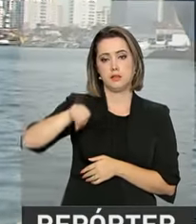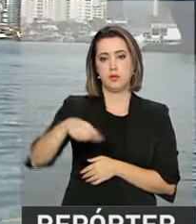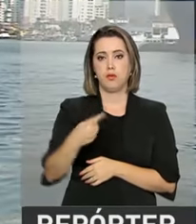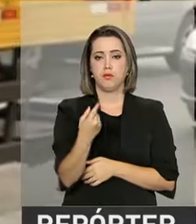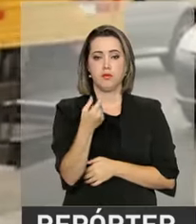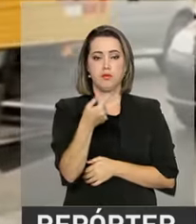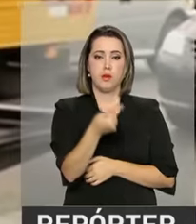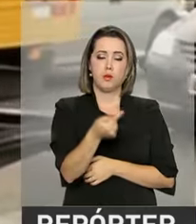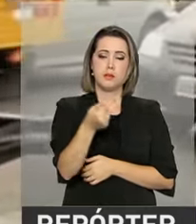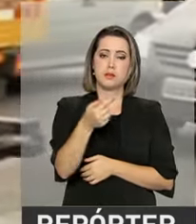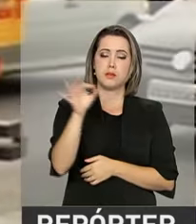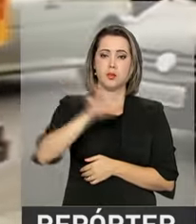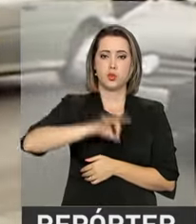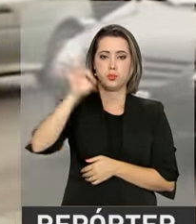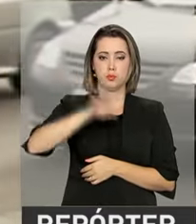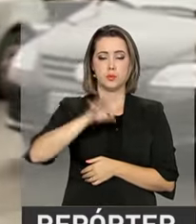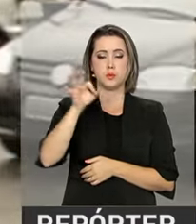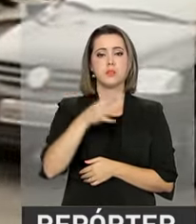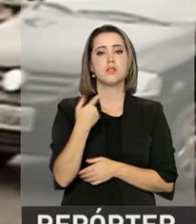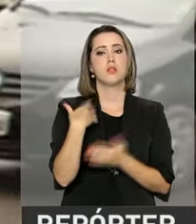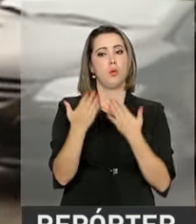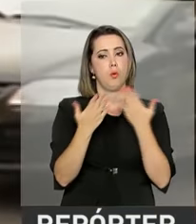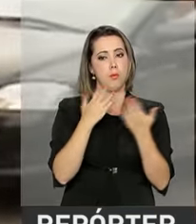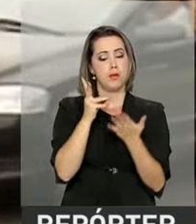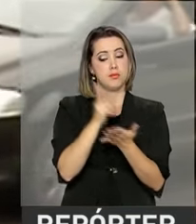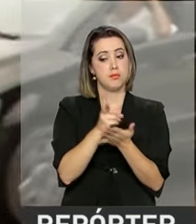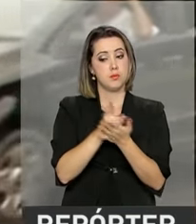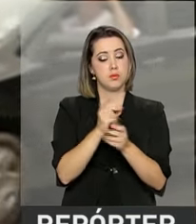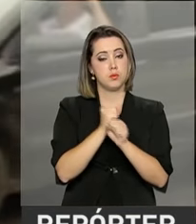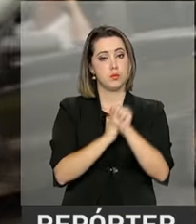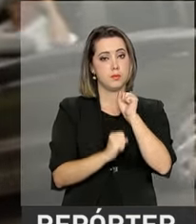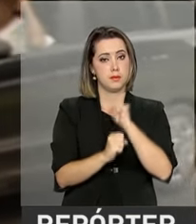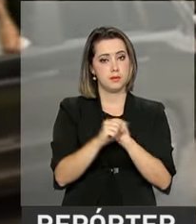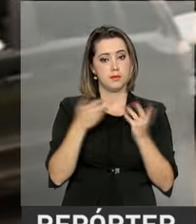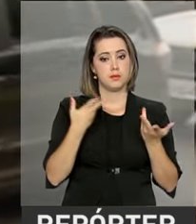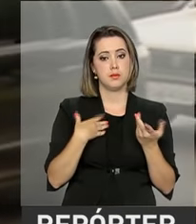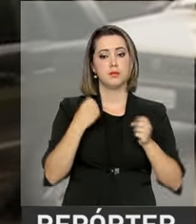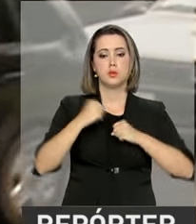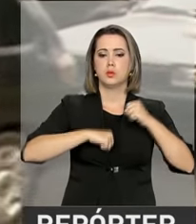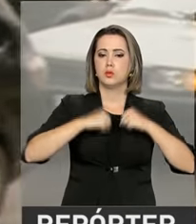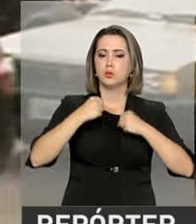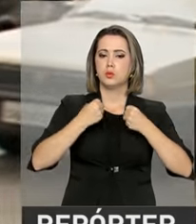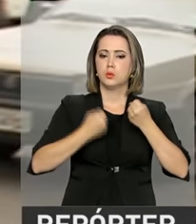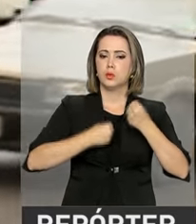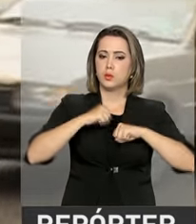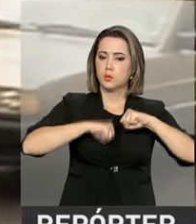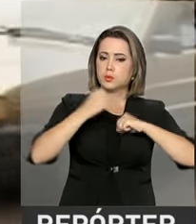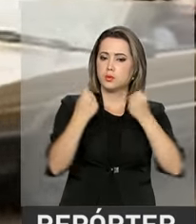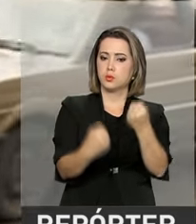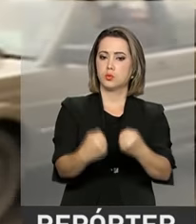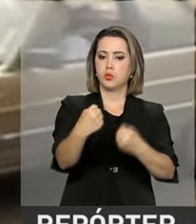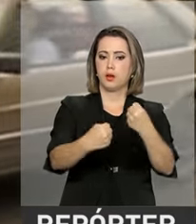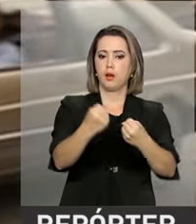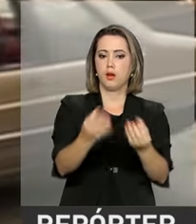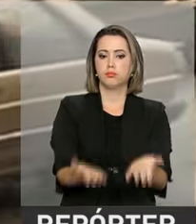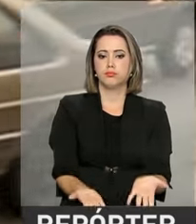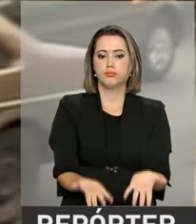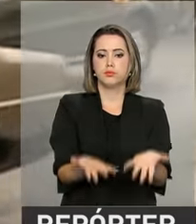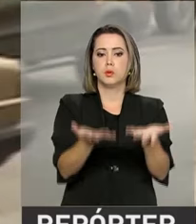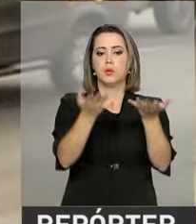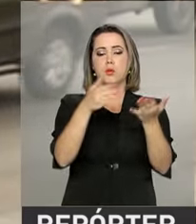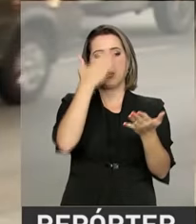69,7% em relação ao primeiro trimestre do ano passado. É a indústria automotiva dando sinais de recuperação com base na confiança